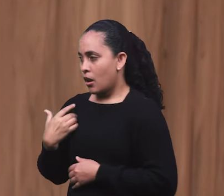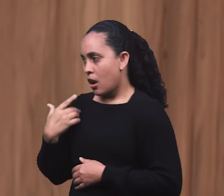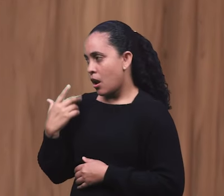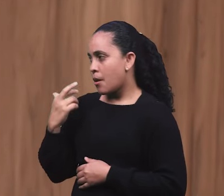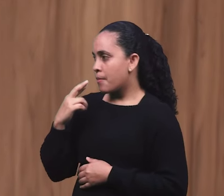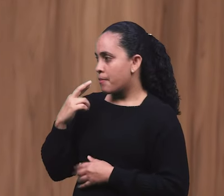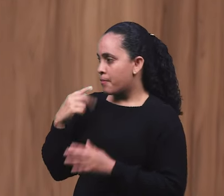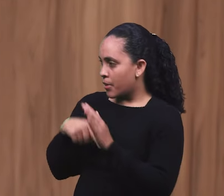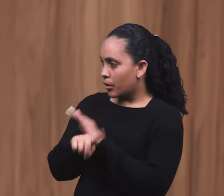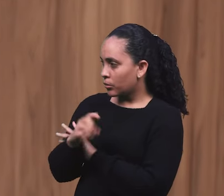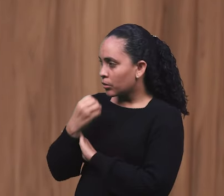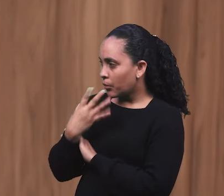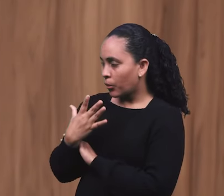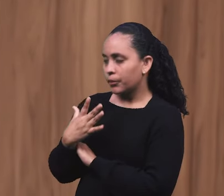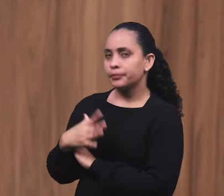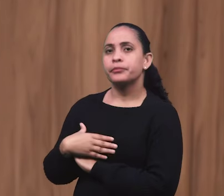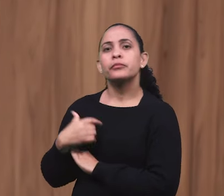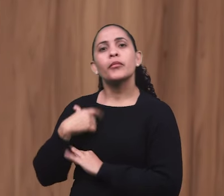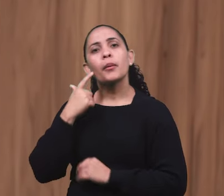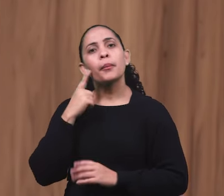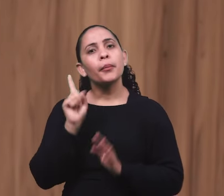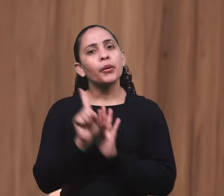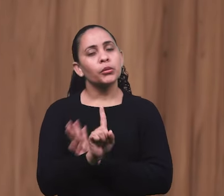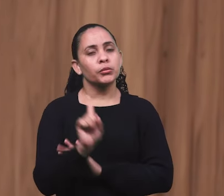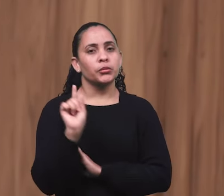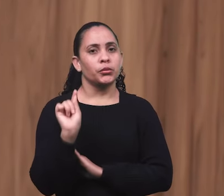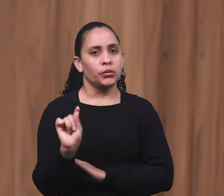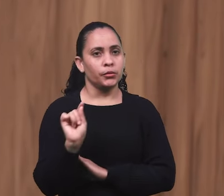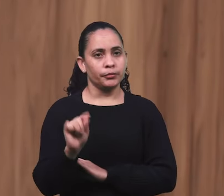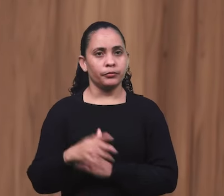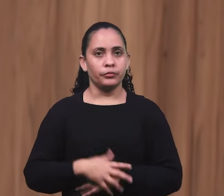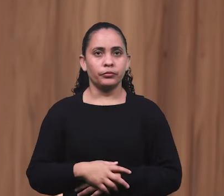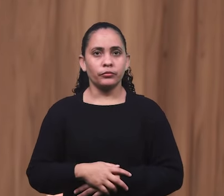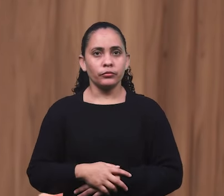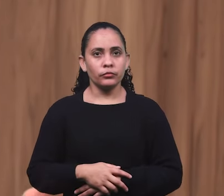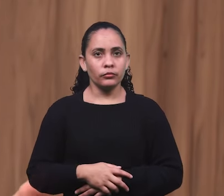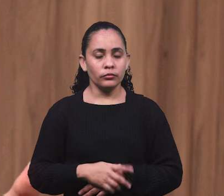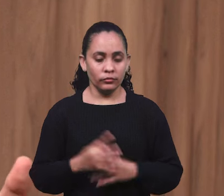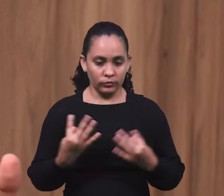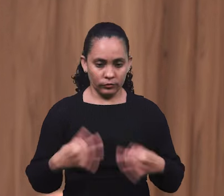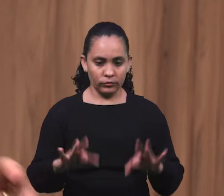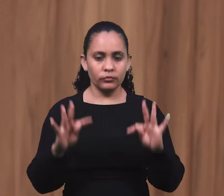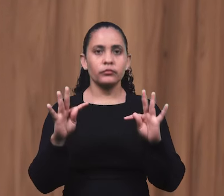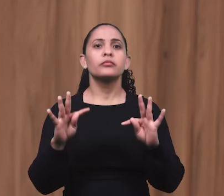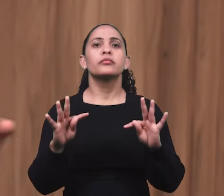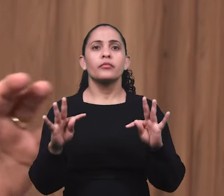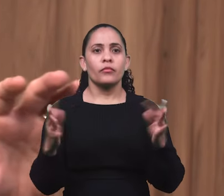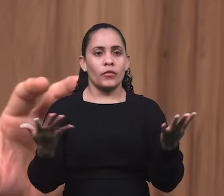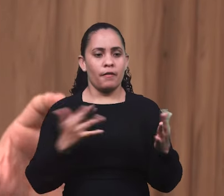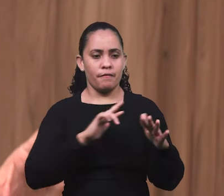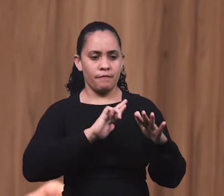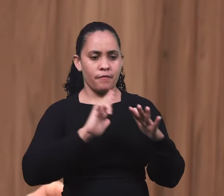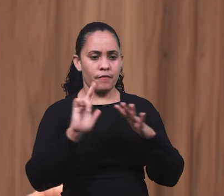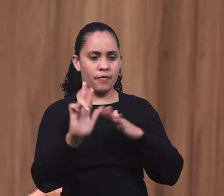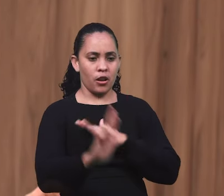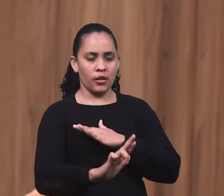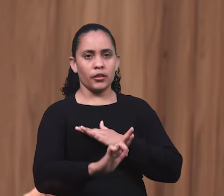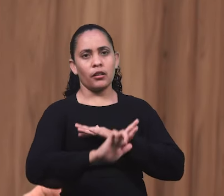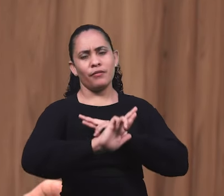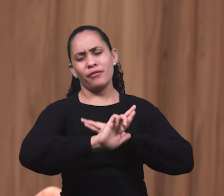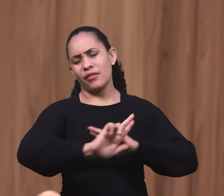penso que é, nessas redes digitais hoje tem uma superficialidade muito grande,